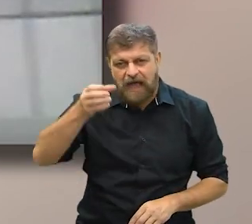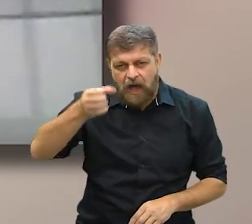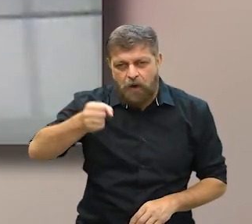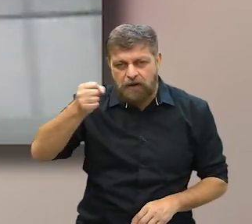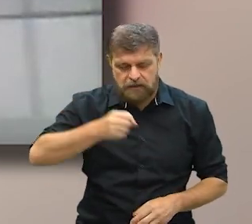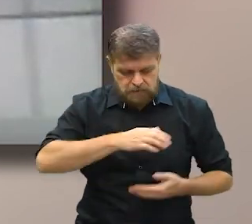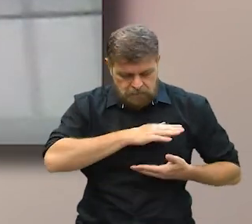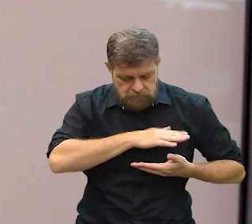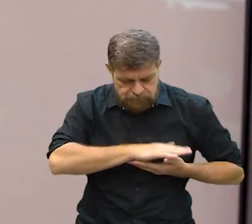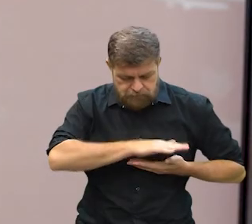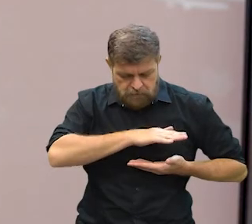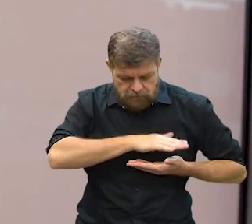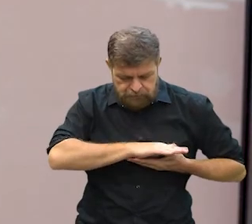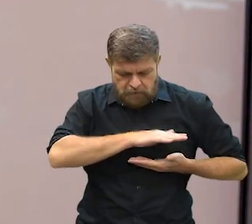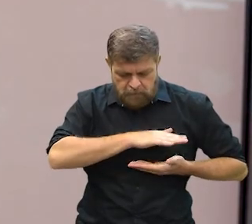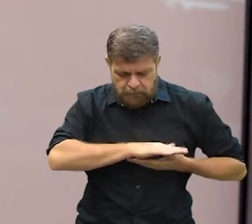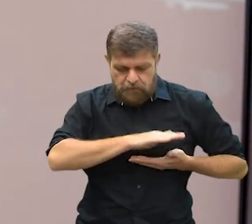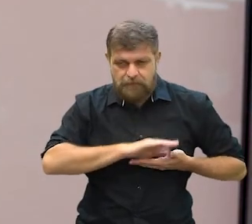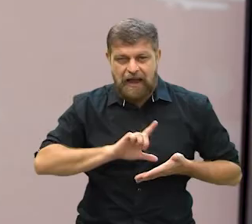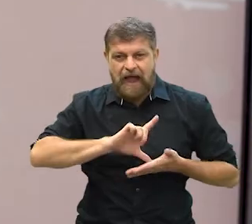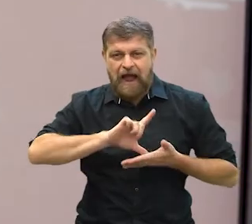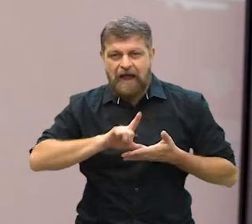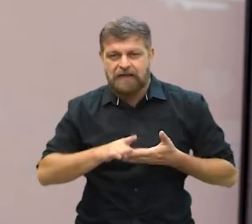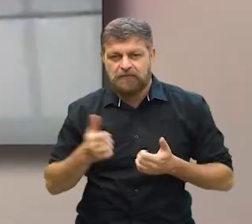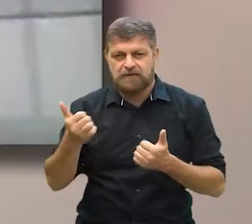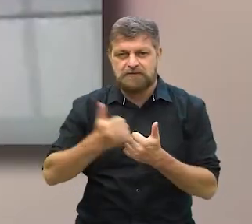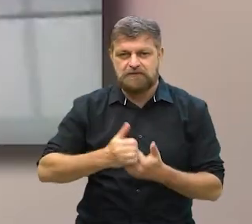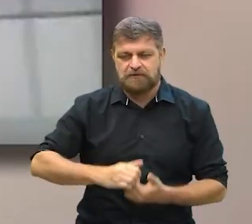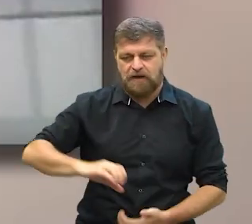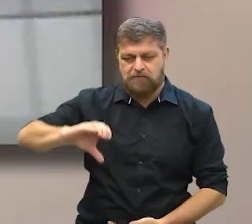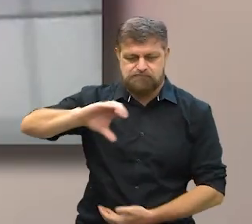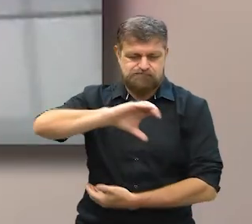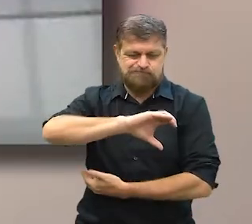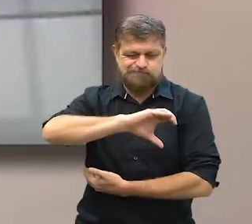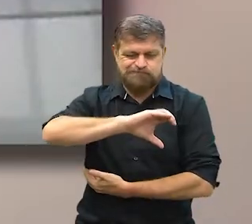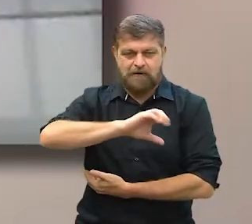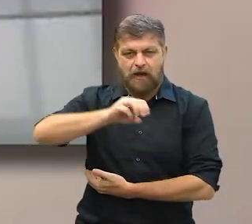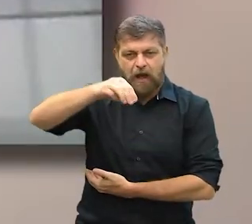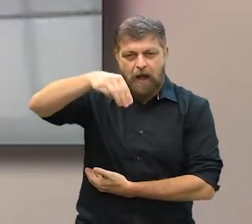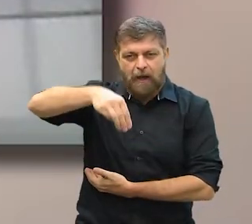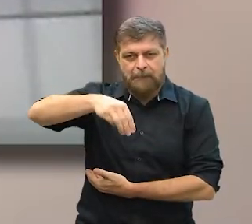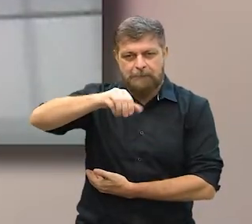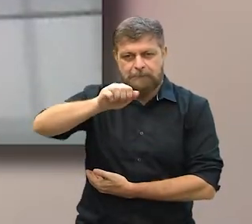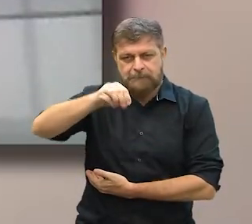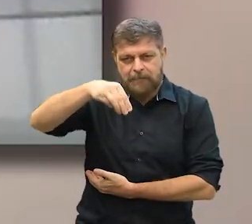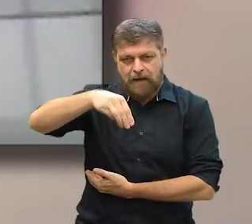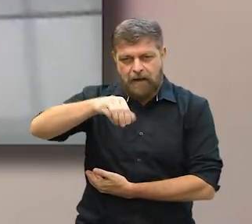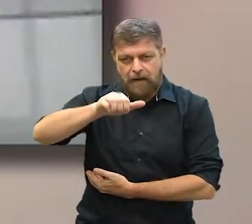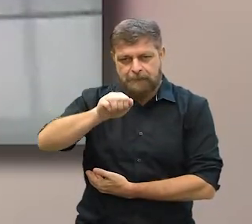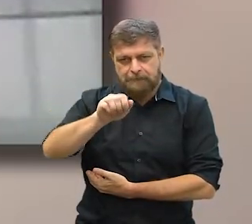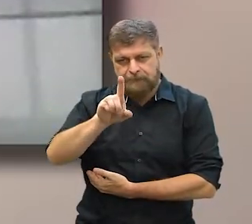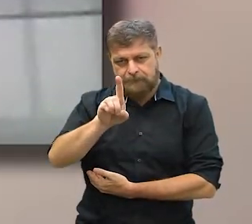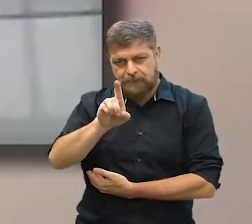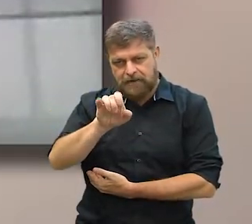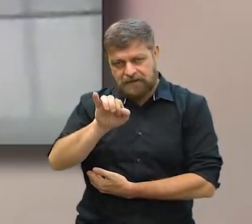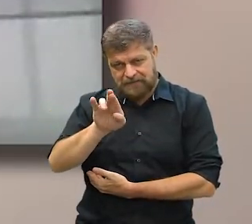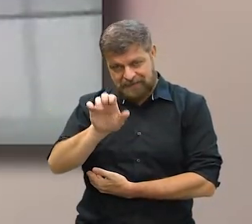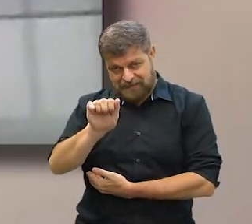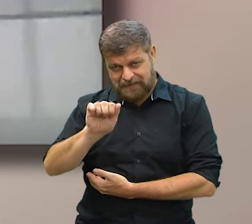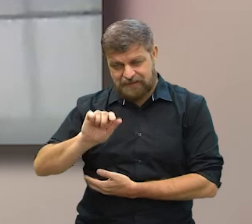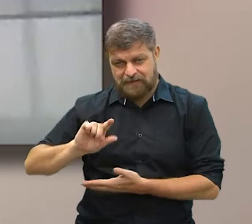a ordenar o leite. E aí entra a mamadeira. Sim, aí entra a mamadeira, porque depois dos 3